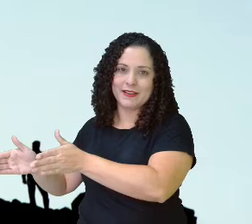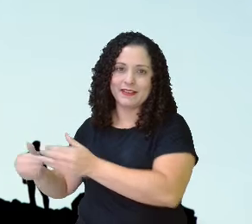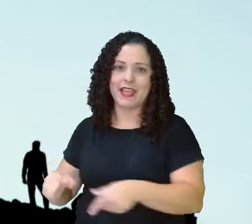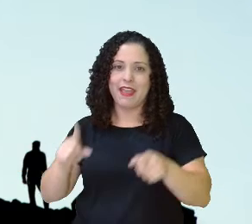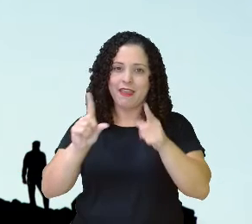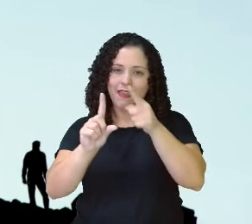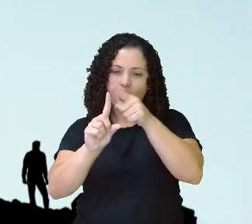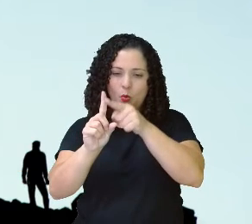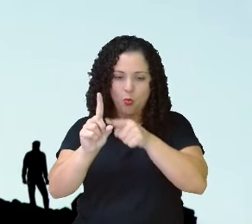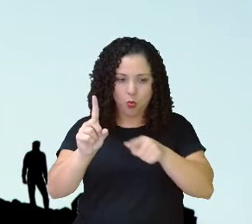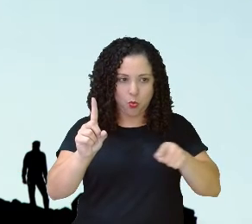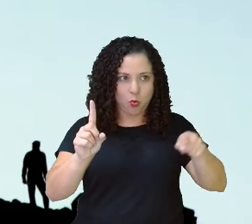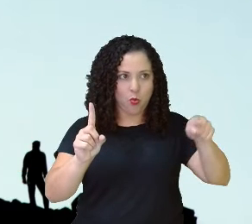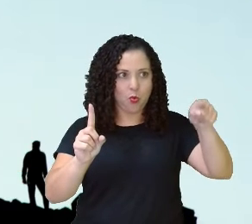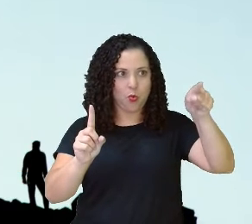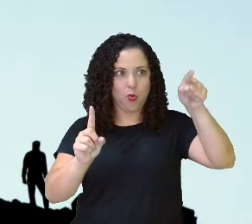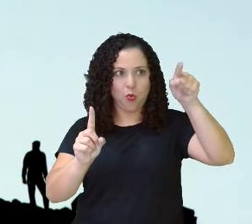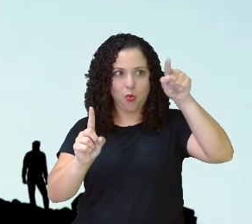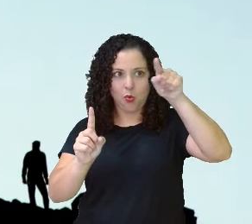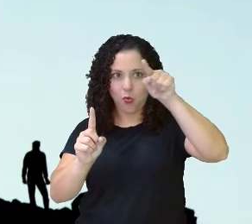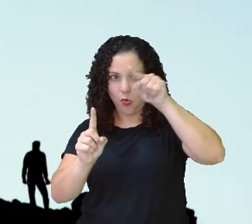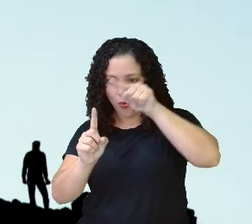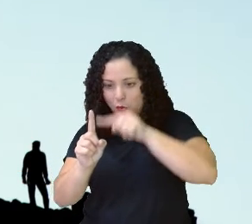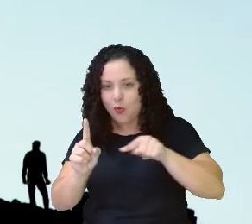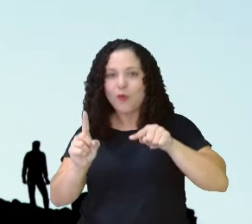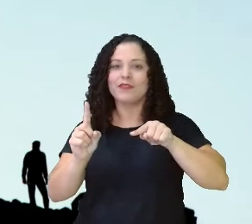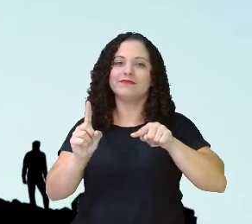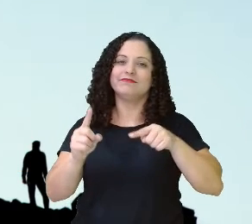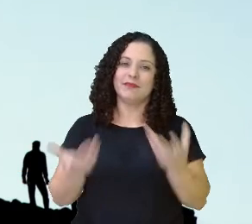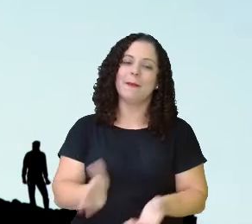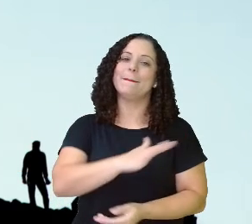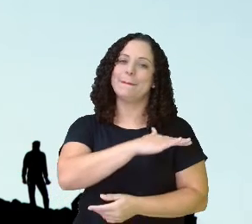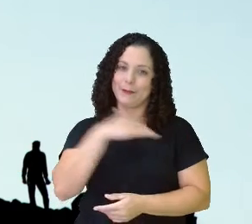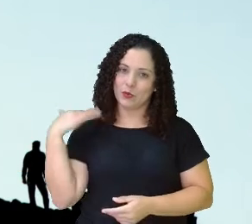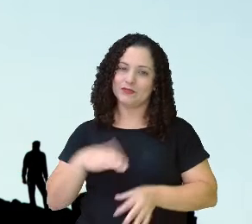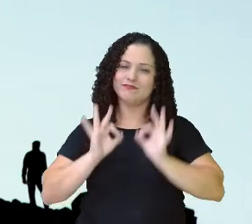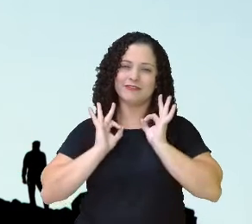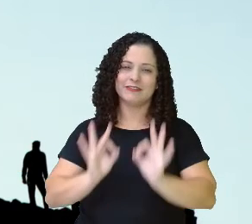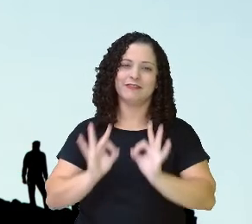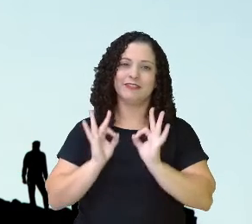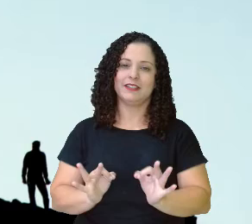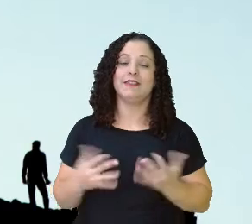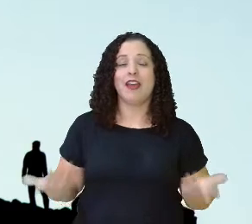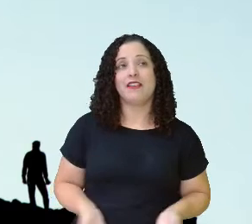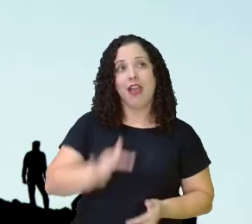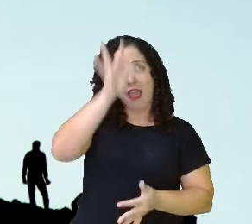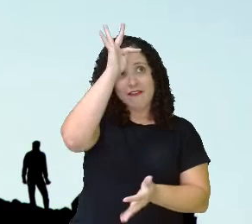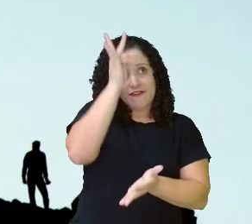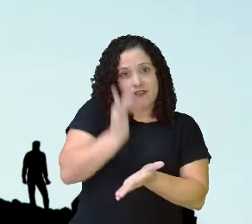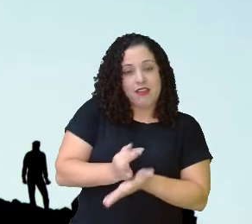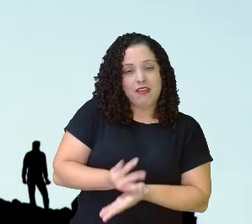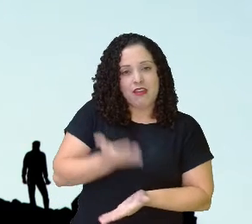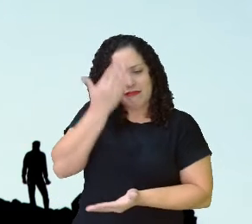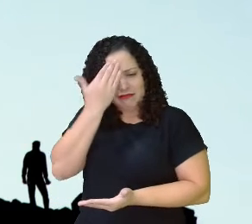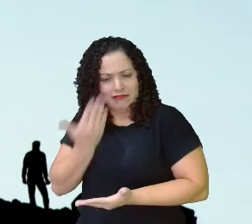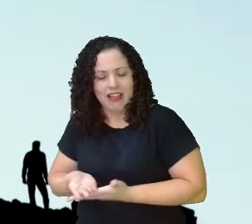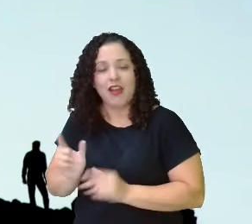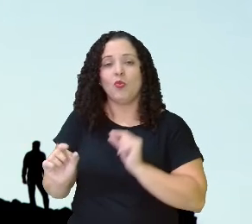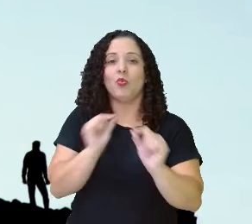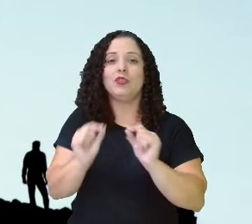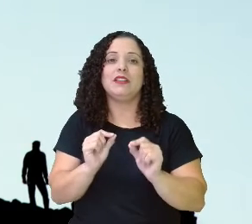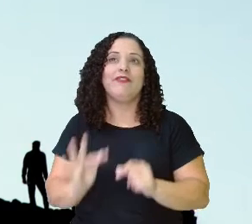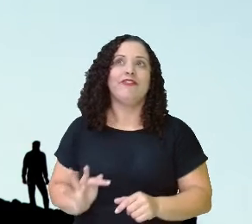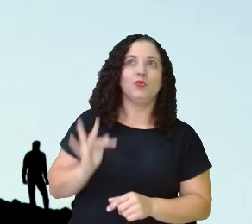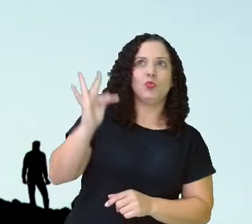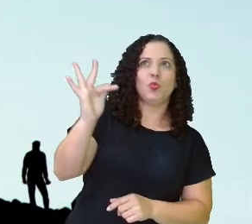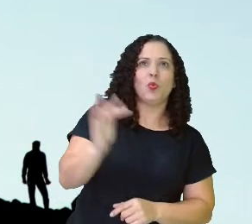E a única certeza que a gente tem, né, de que nós vamos morrer. E aí, a fé de cada pessoa, a crença é que vai dizer o que vai ser essa vida após